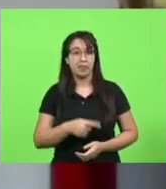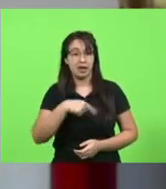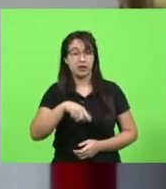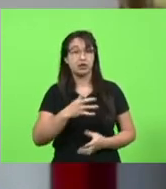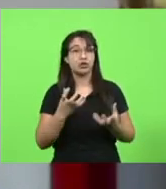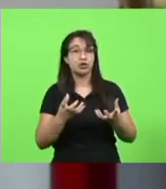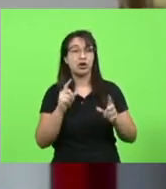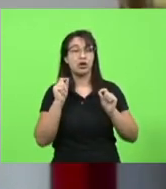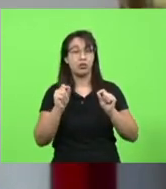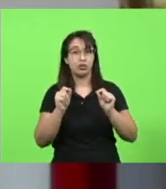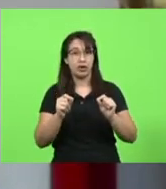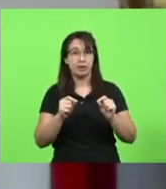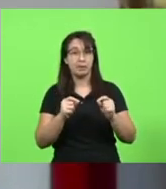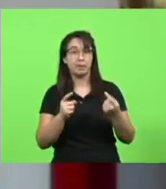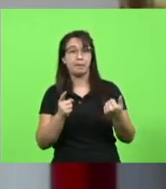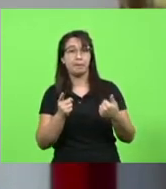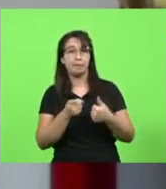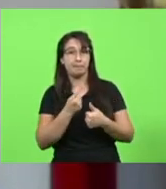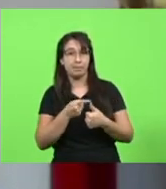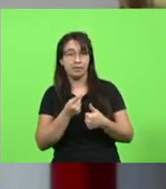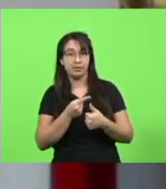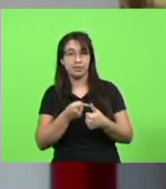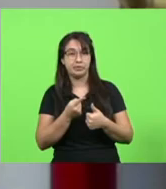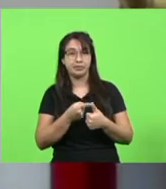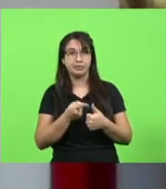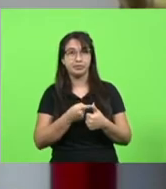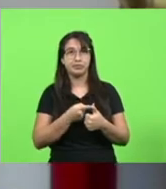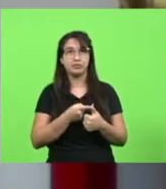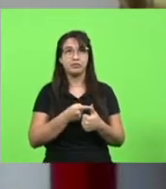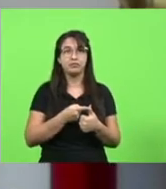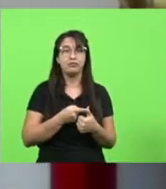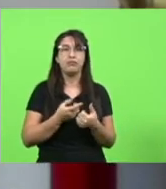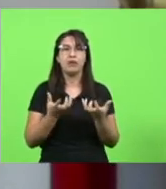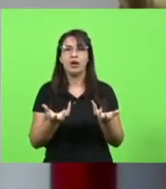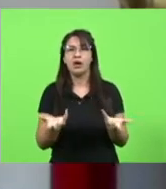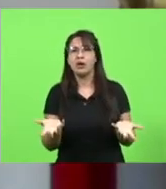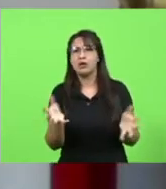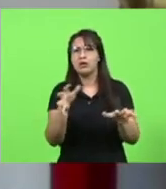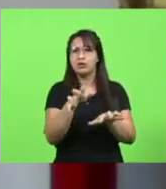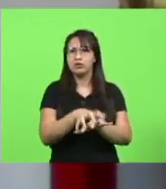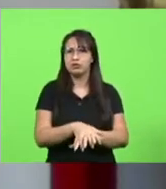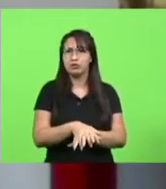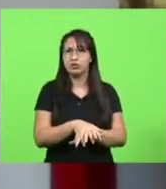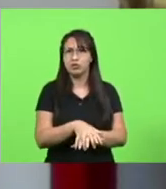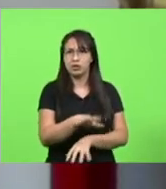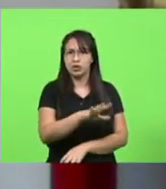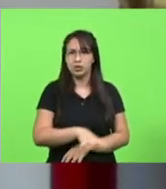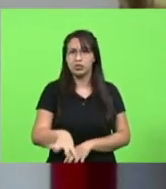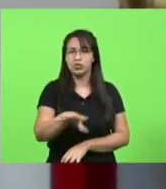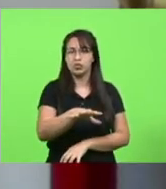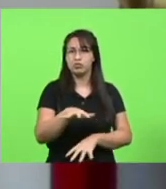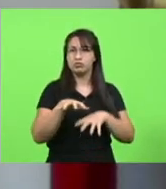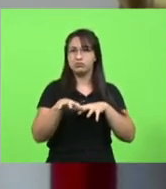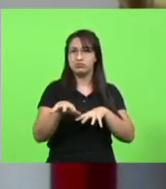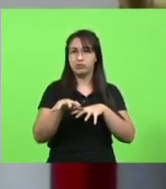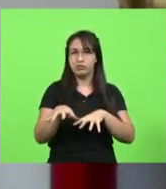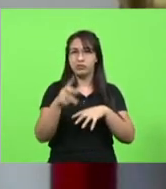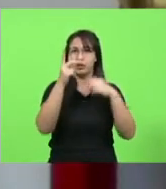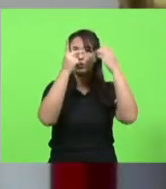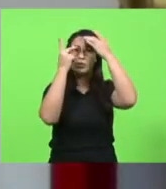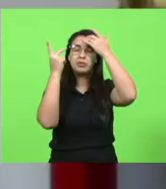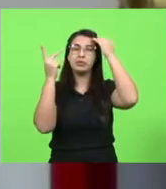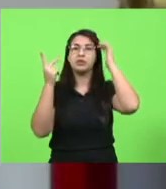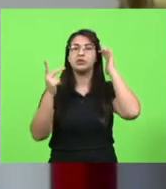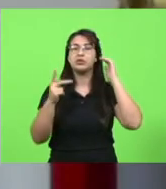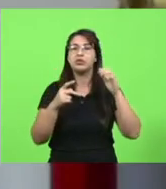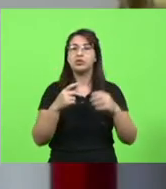nós queremos primeiro, né, e a gente busca isso, que seja incluído no segmento, no movimento das pessoas com deficiência, na questão